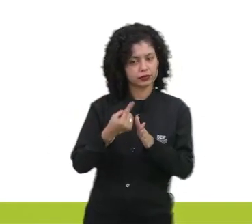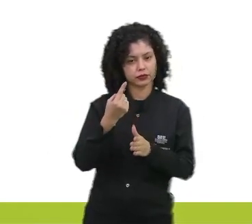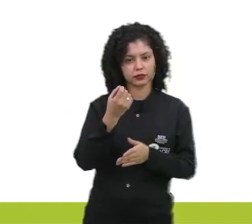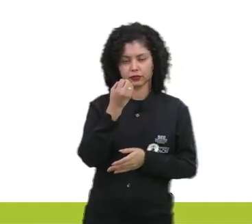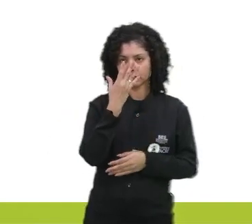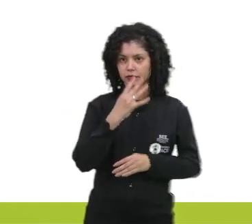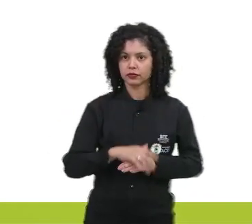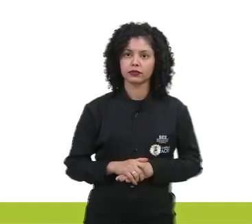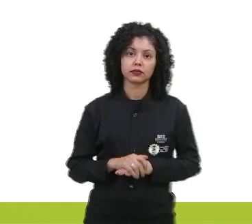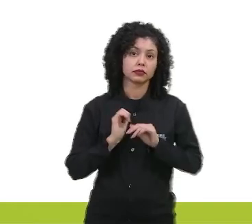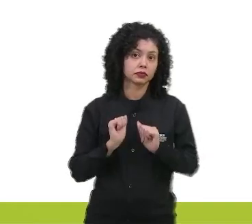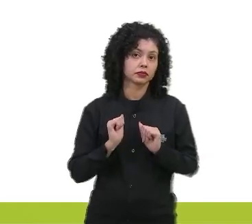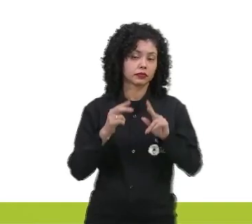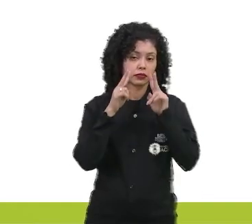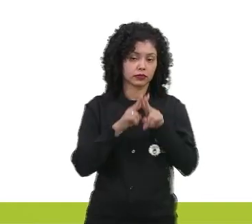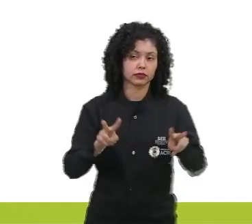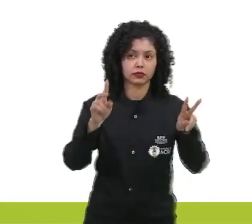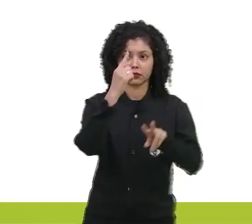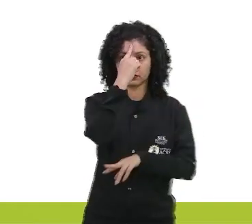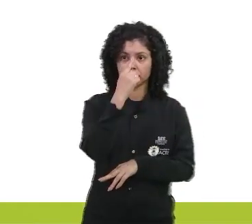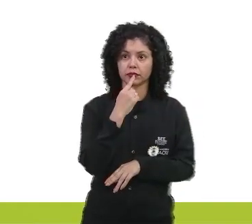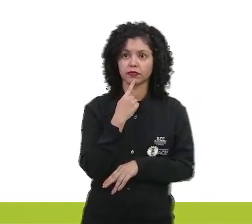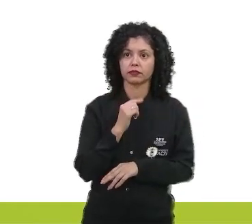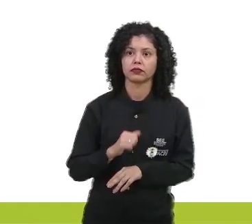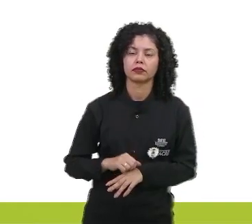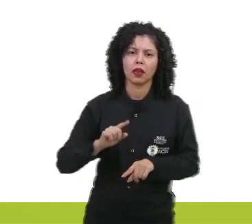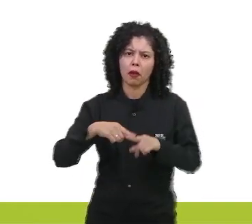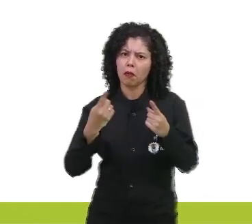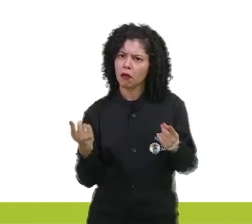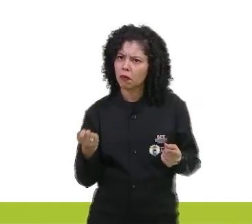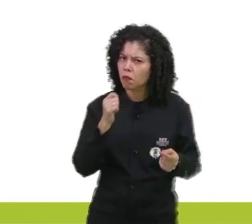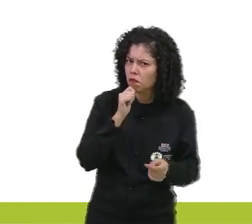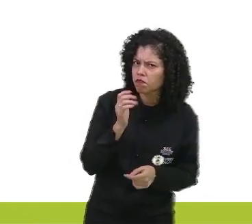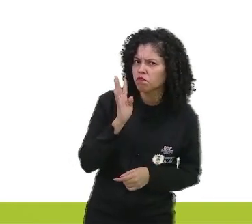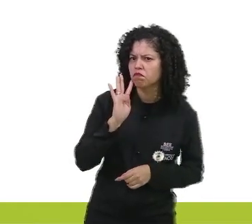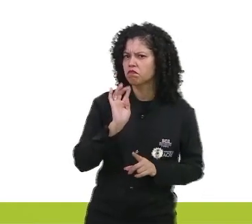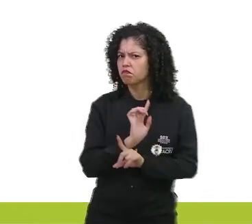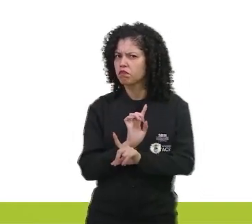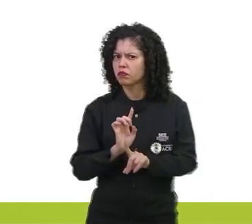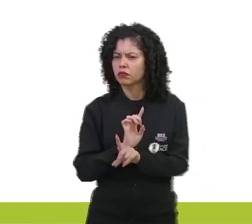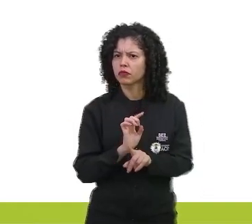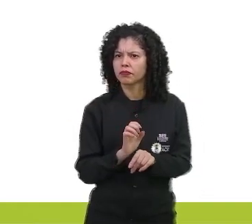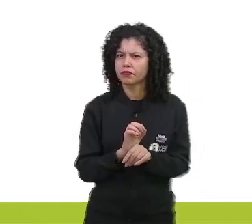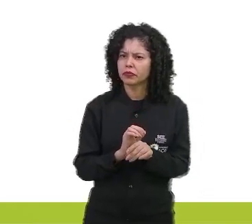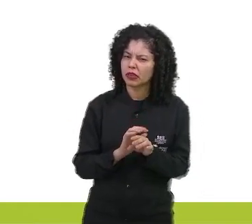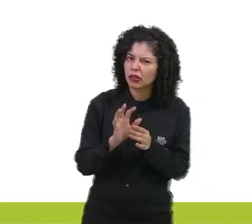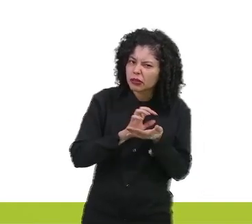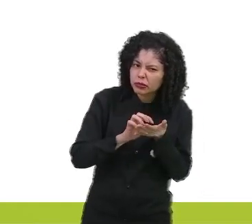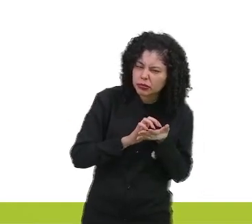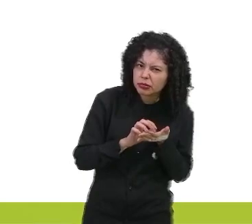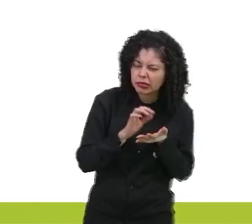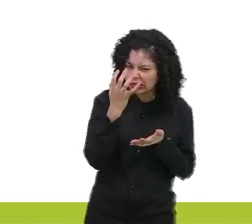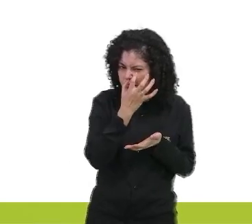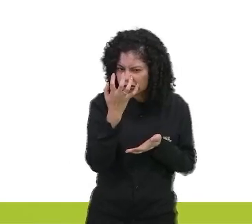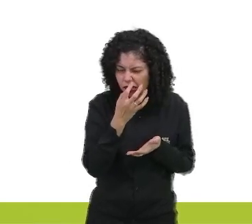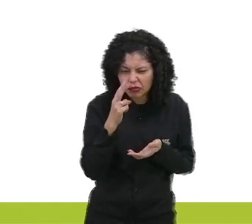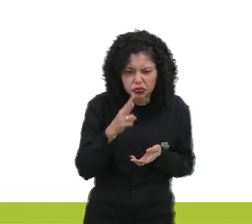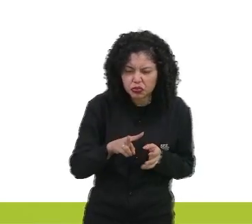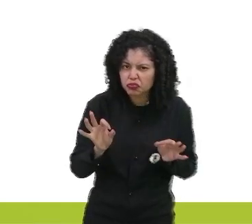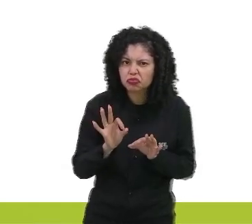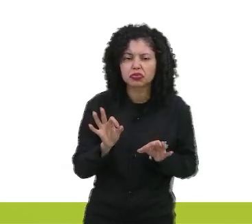fotografia. Aí você pode olhar para essa fotografia e pensar, mas essa fotografia não tá legal não, hein? Tá um pouco borrada, não tá